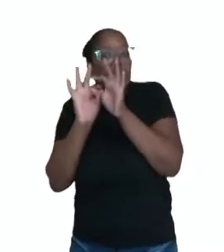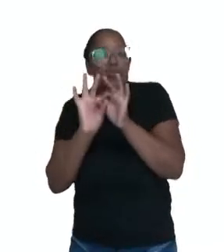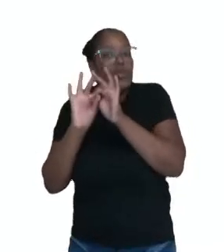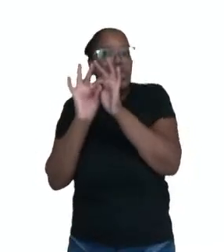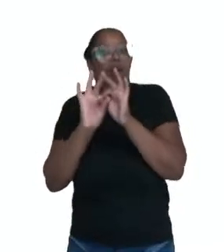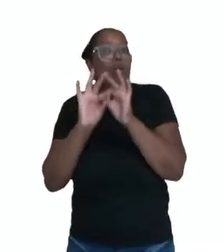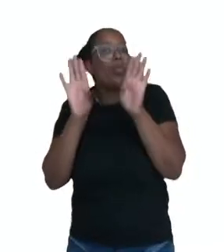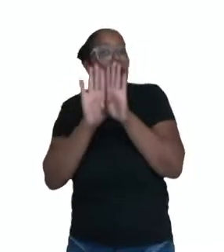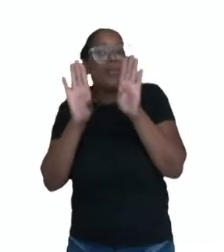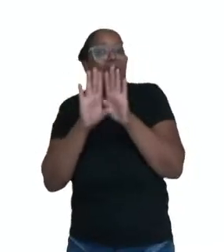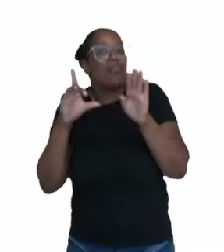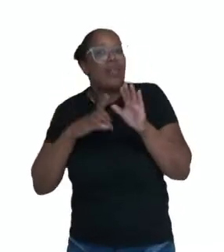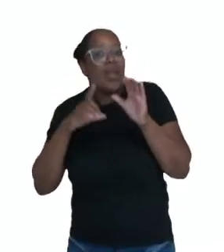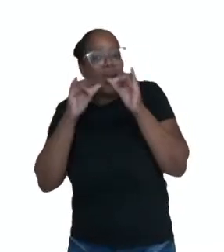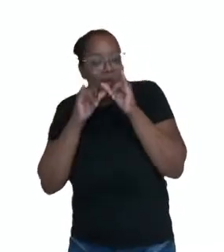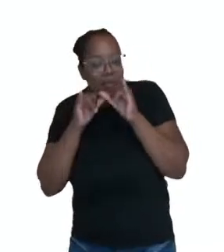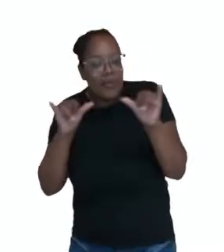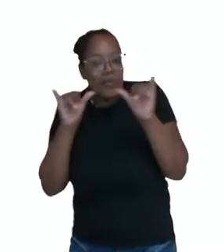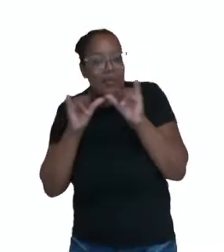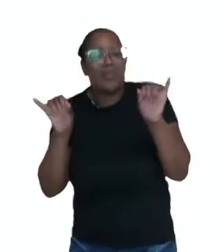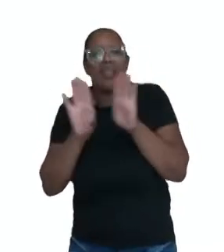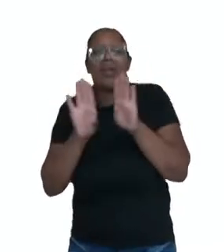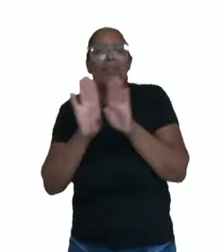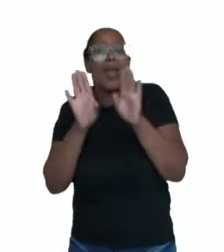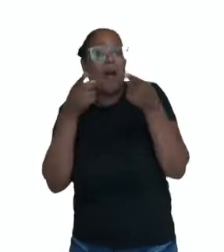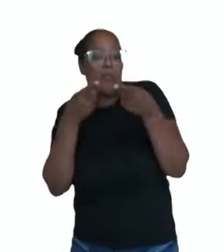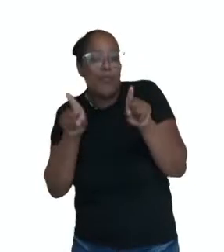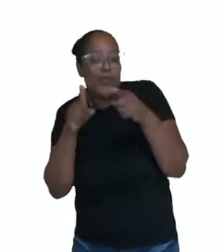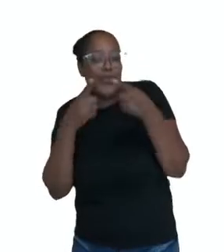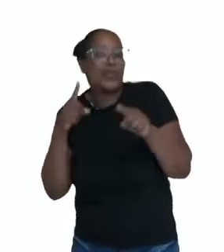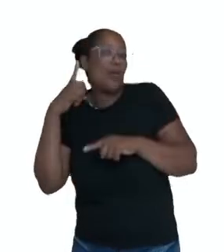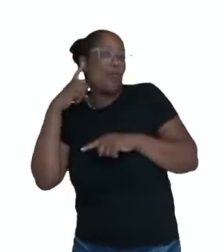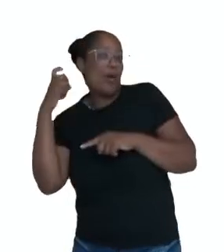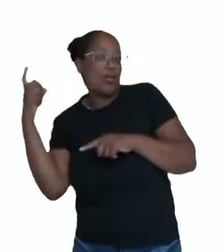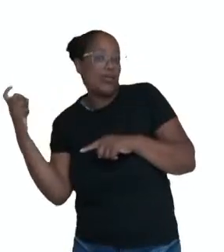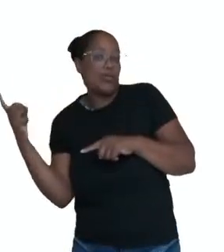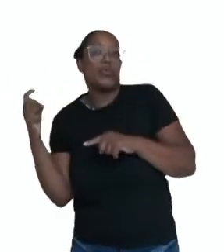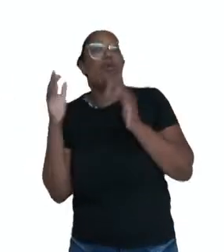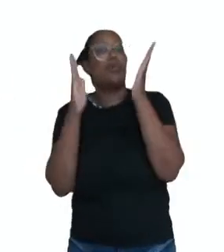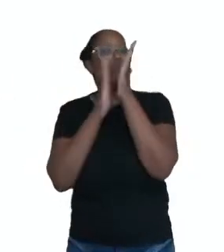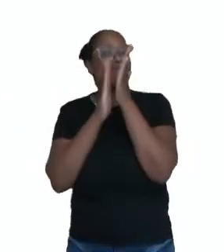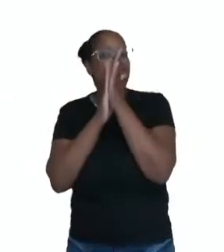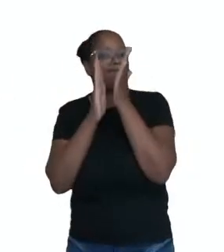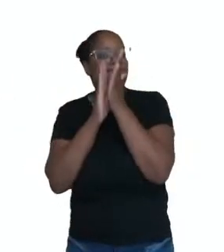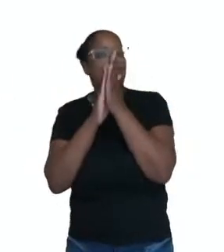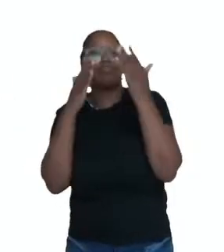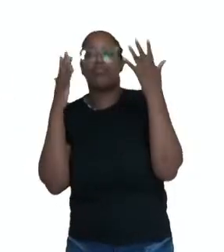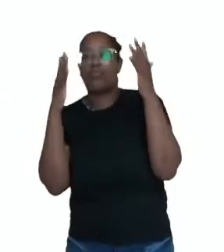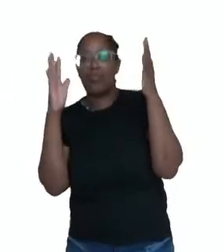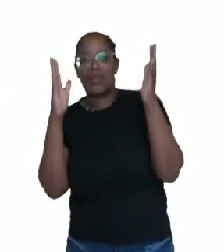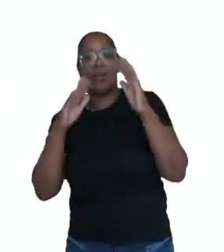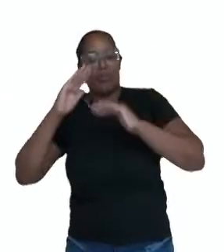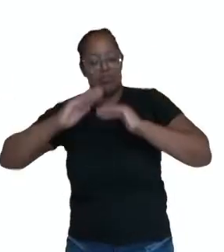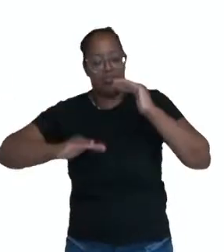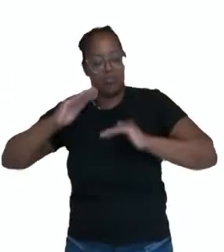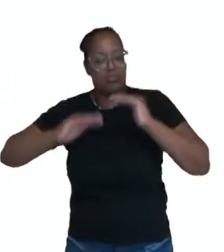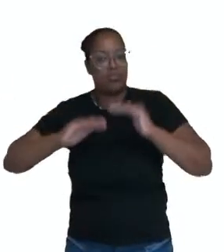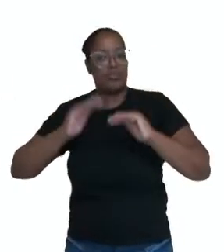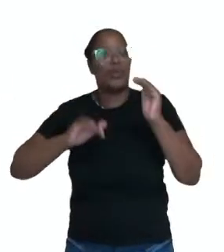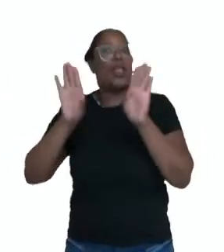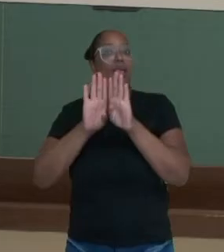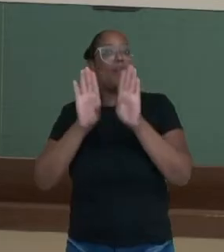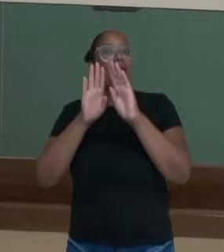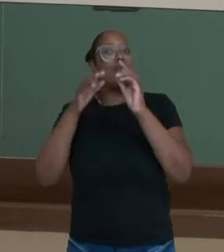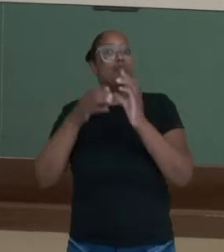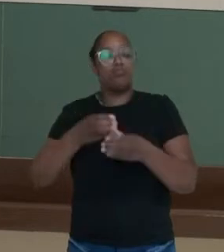interativa. E a música, a sonoridade, o som da capoeira é o elo principal que liga